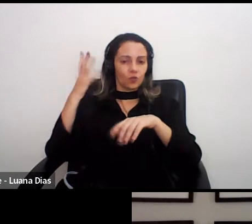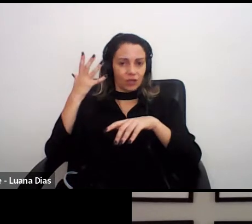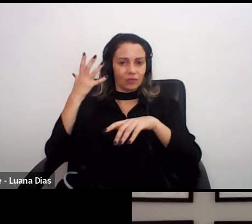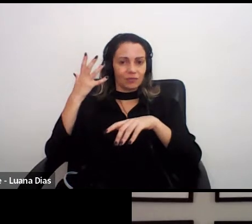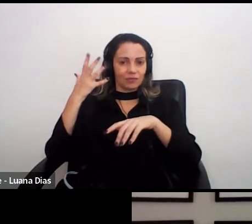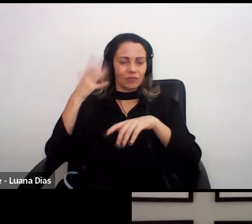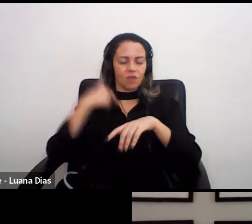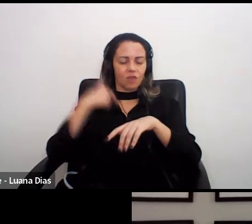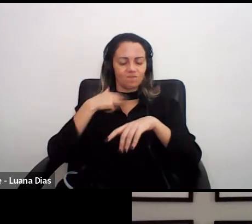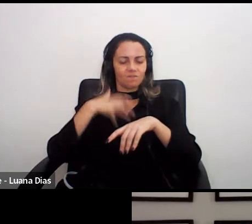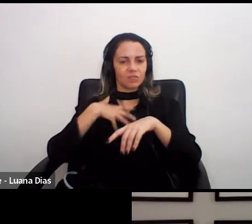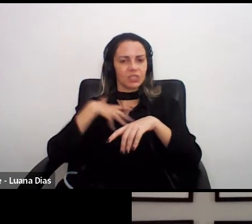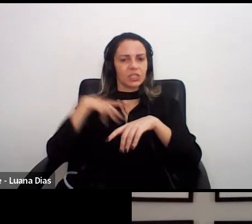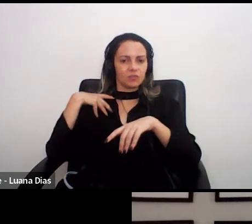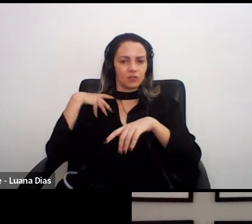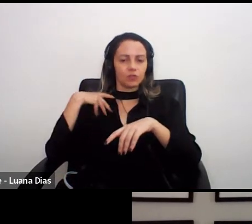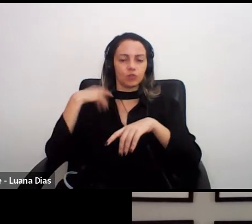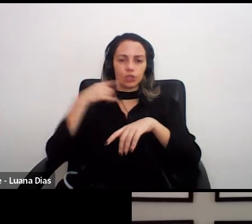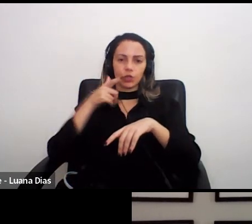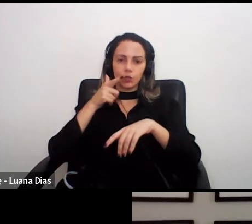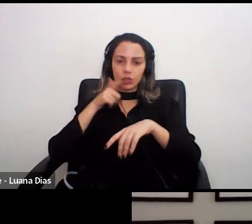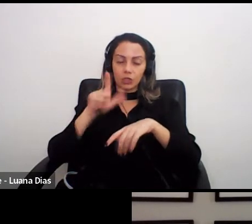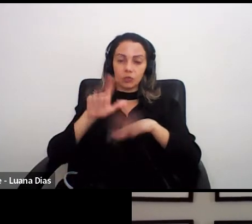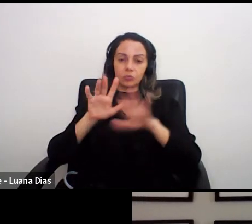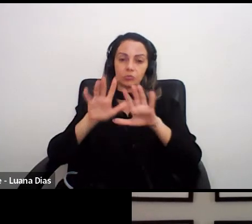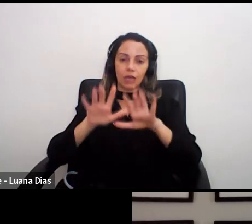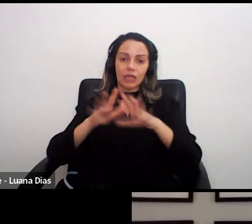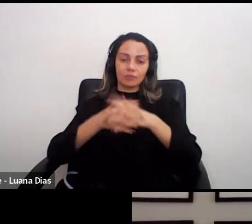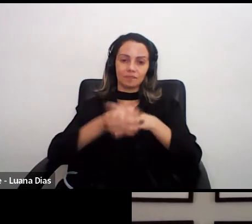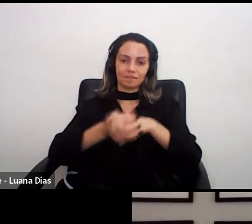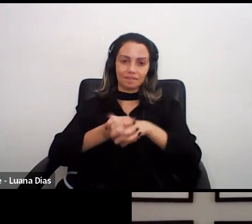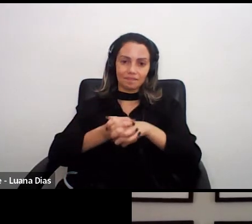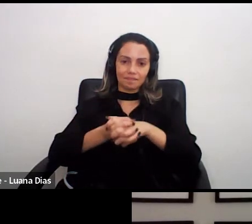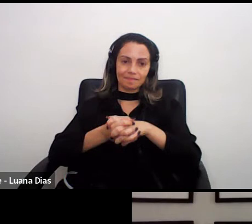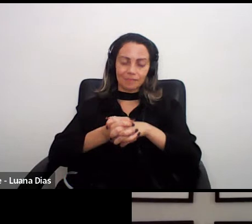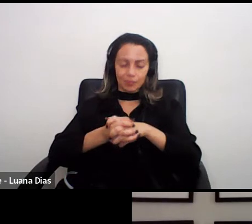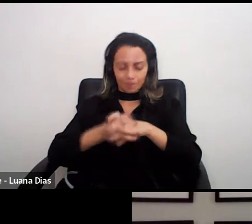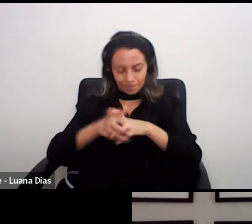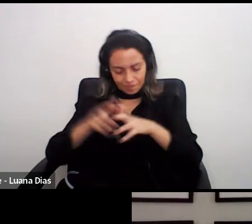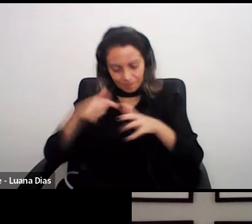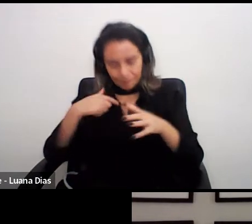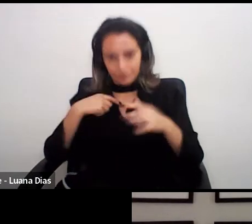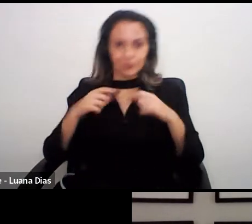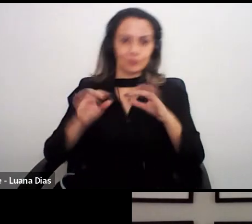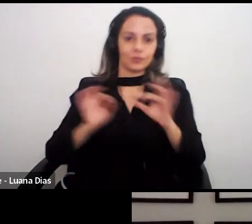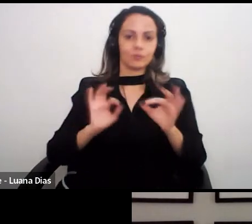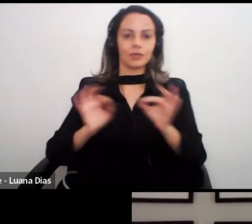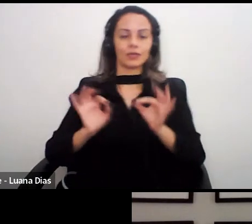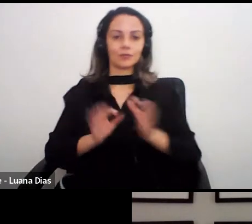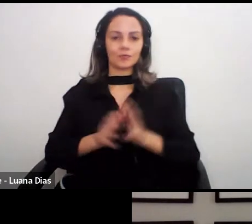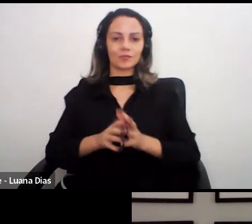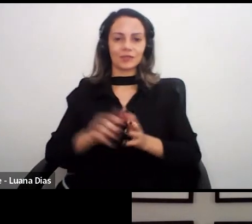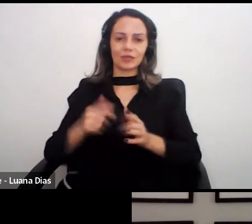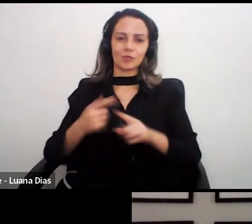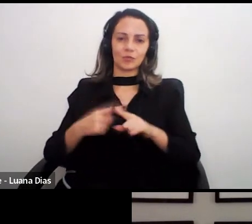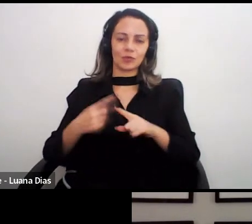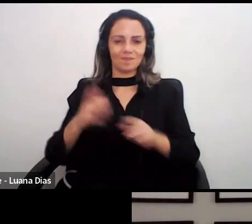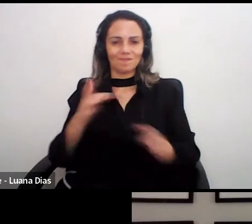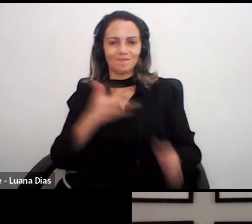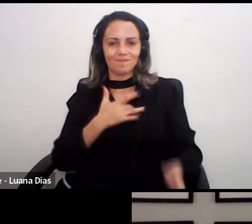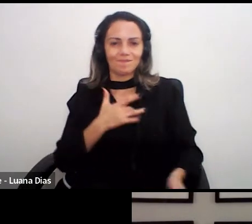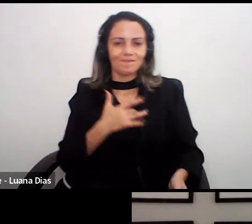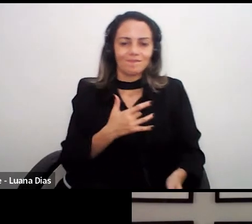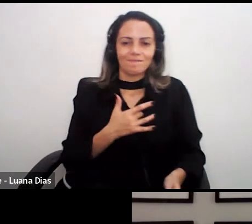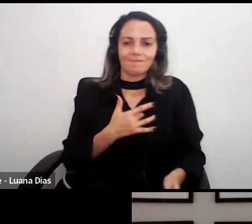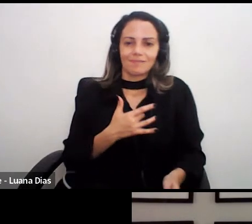fiquei satisfeito com o resultado. Mas, enfim, deixa eu... Estou me recompondo aqui, já porque eu fiquei muito sensibilizado.